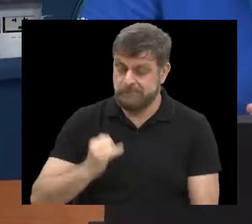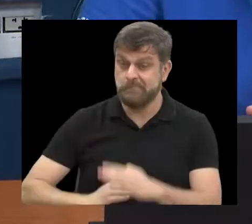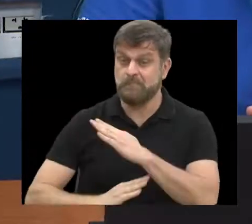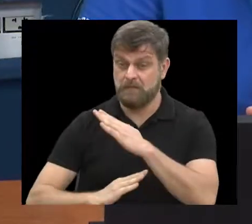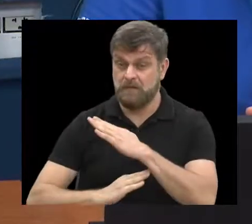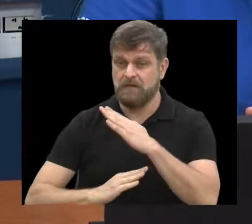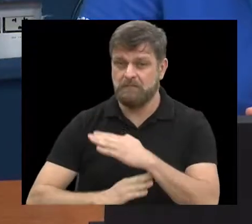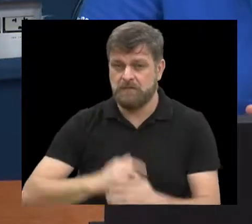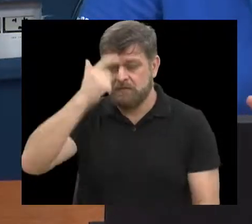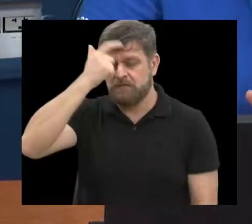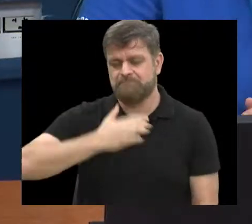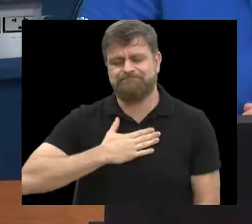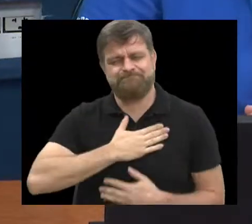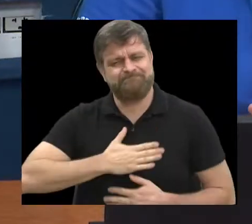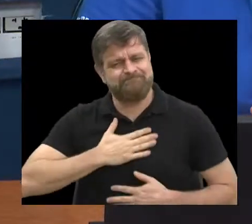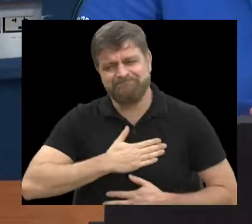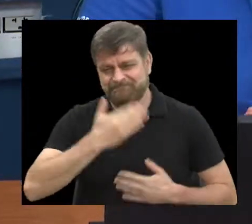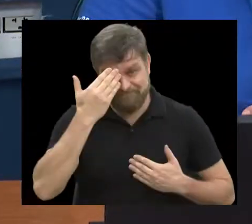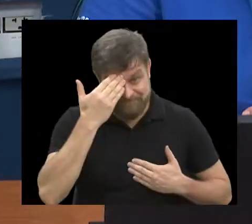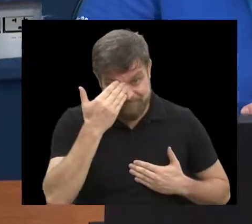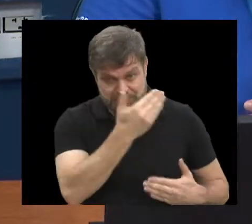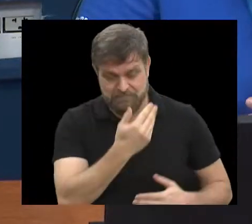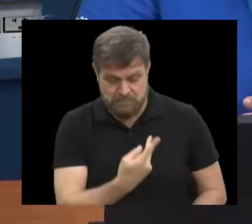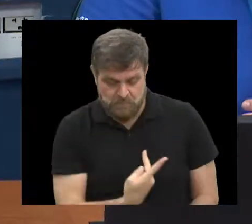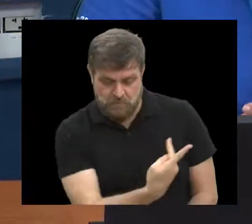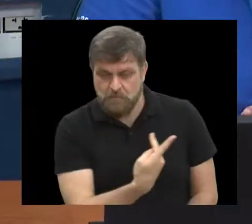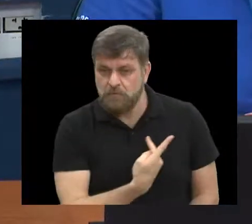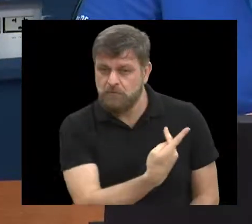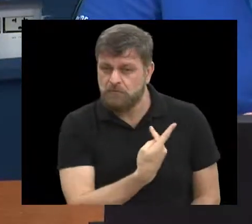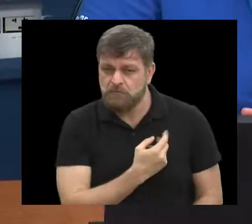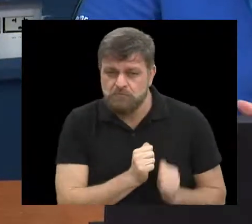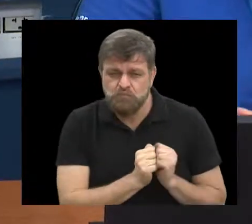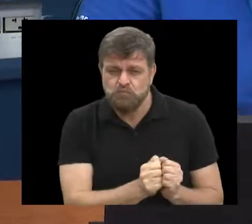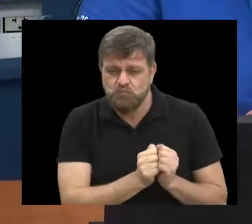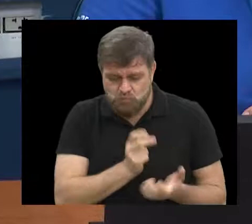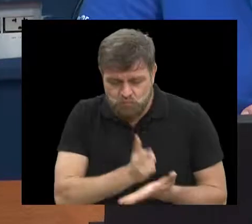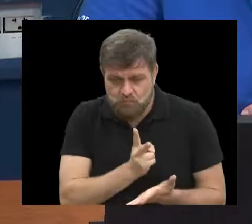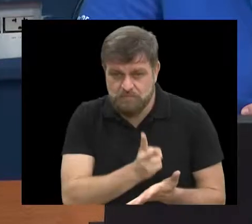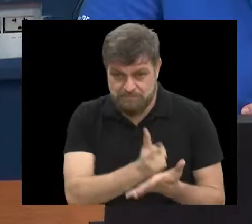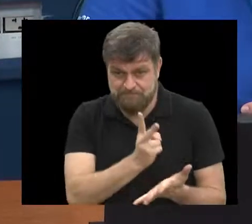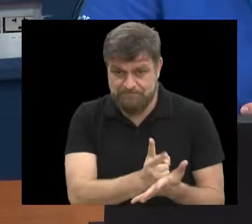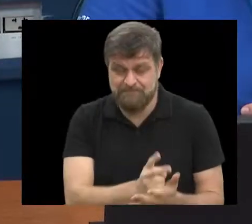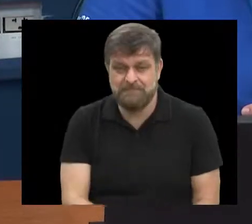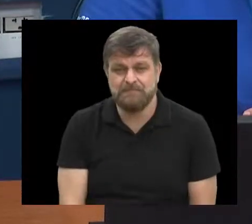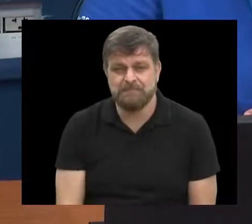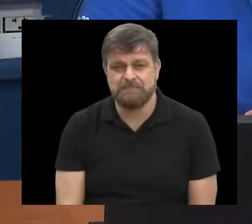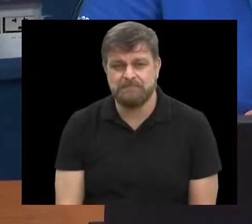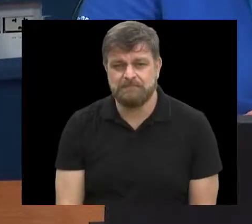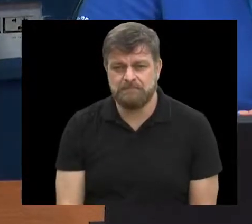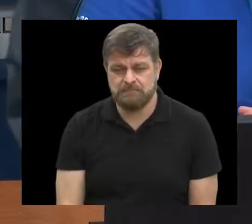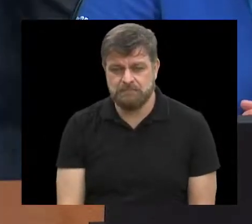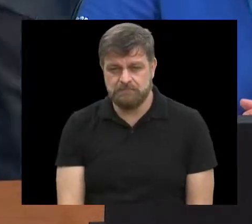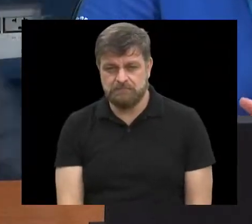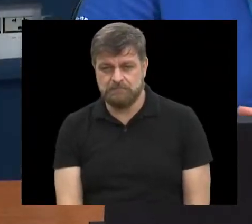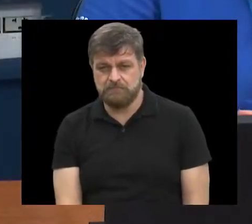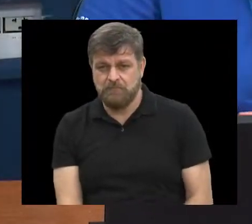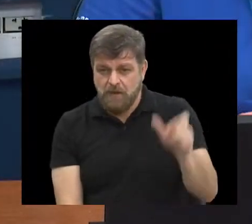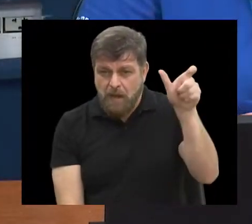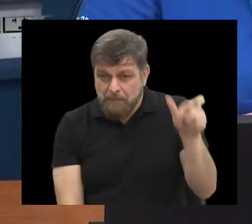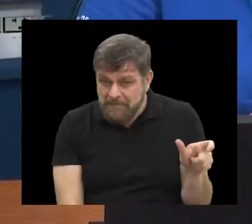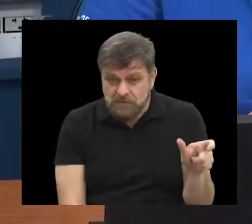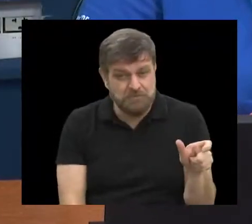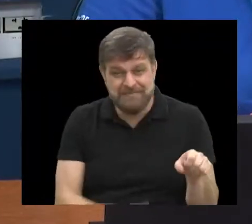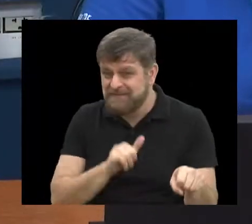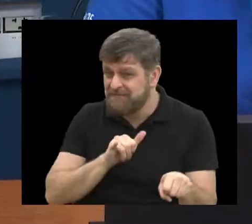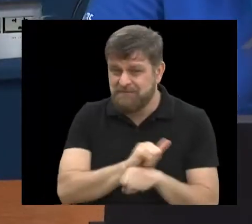sou muito grato mesmo por ele estar junto comigo na minha comissão como membro. É uma pessoa que não falta,